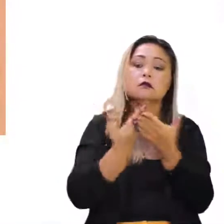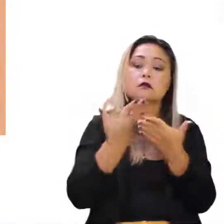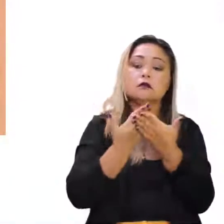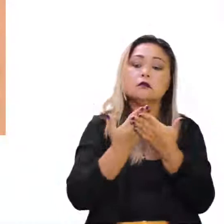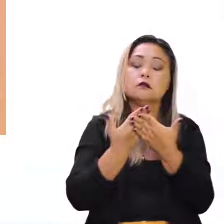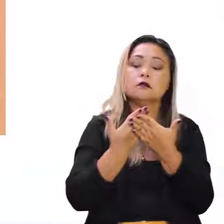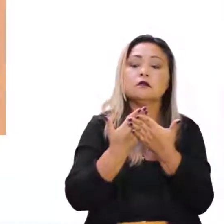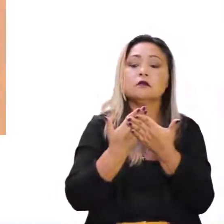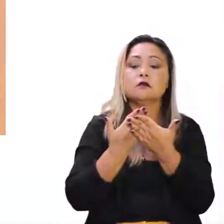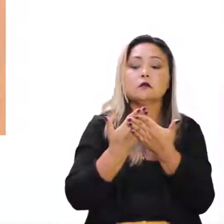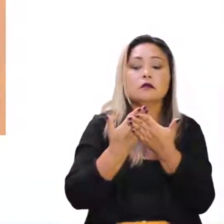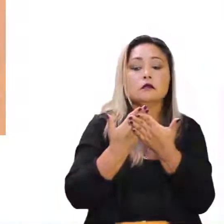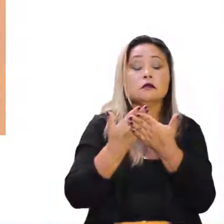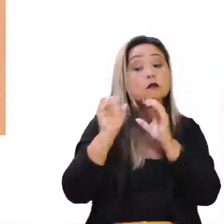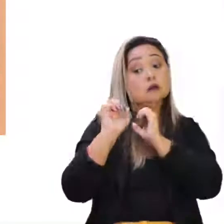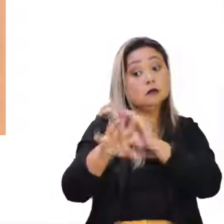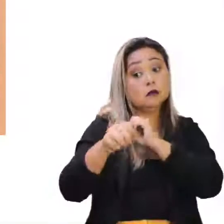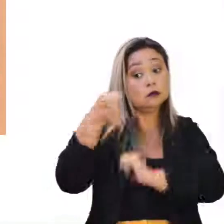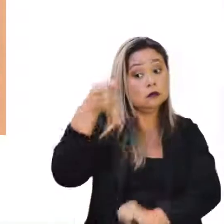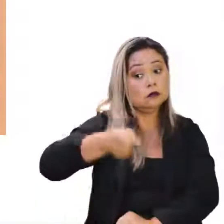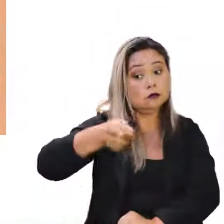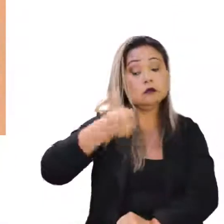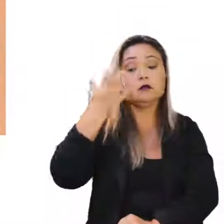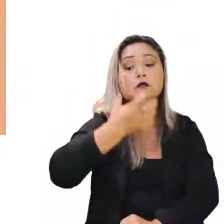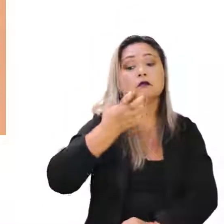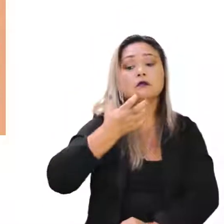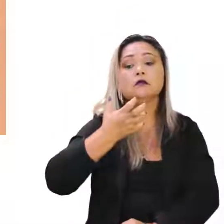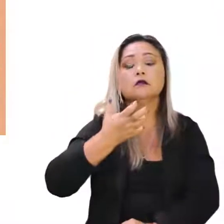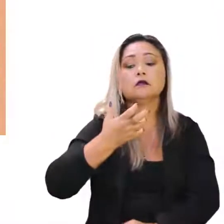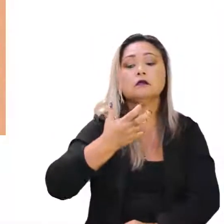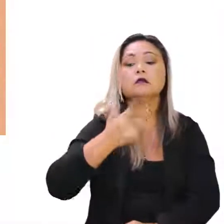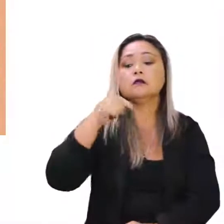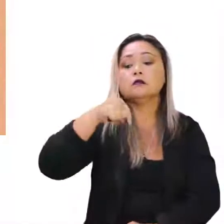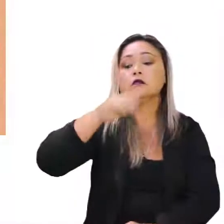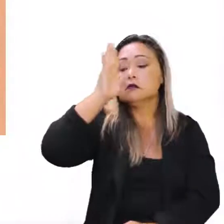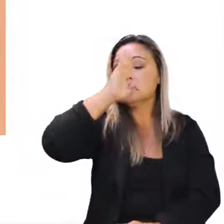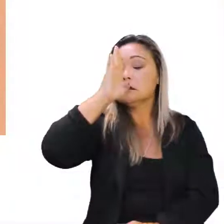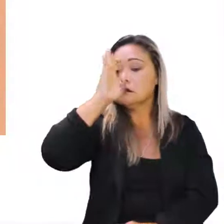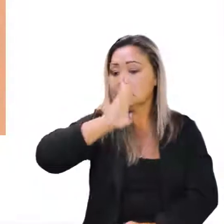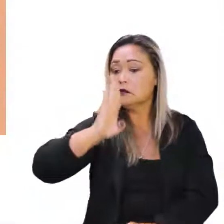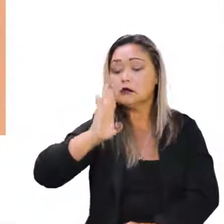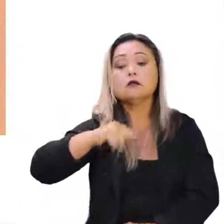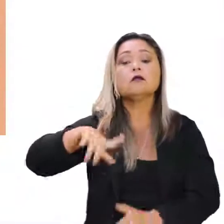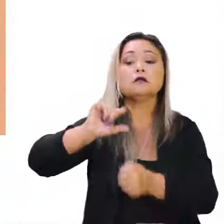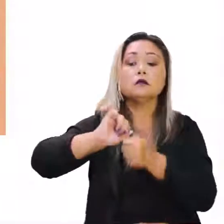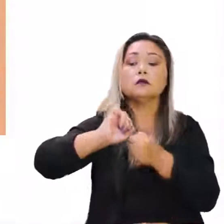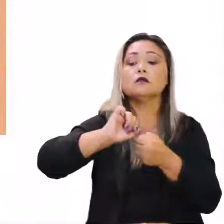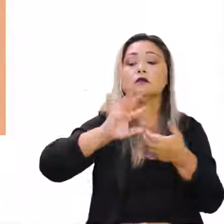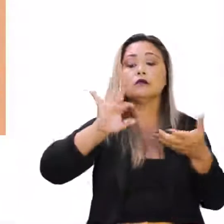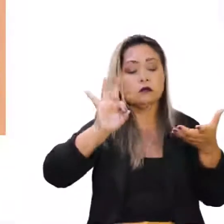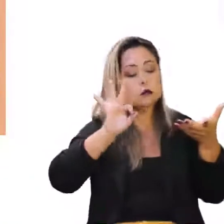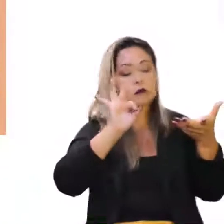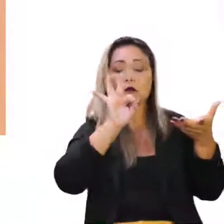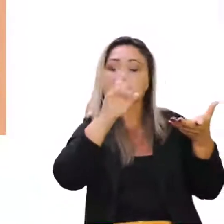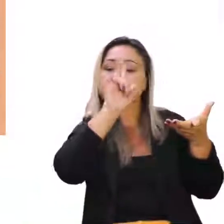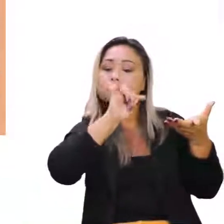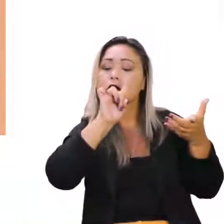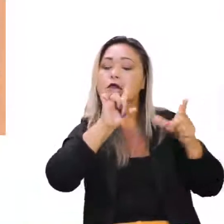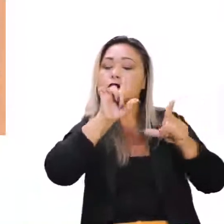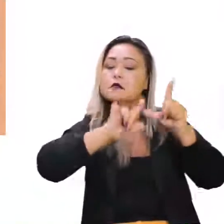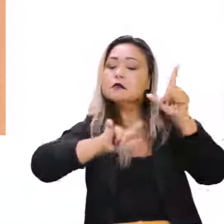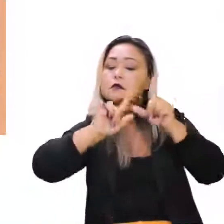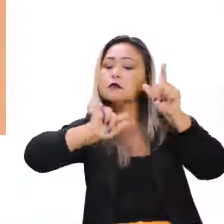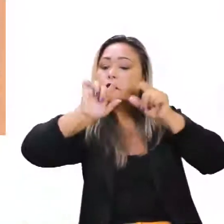No ensino, passou a ser obrigado a estudar música no Brasil inteiro. As pessoas tinham que estudar partitura, estudar... Isso